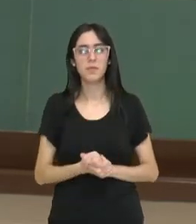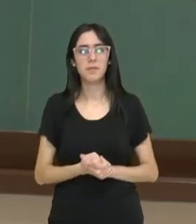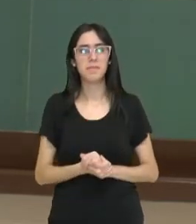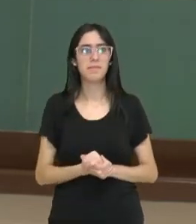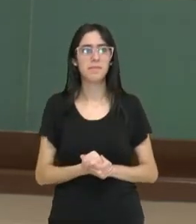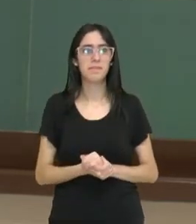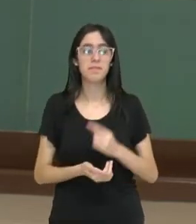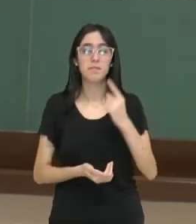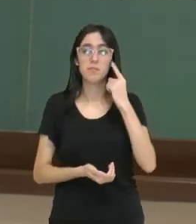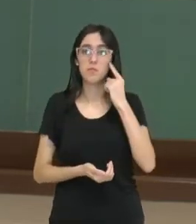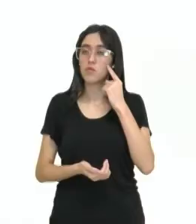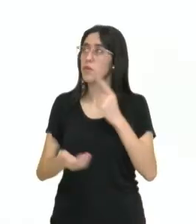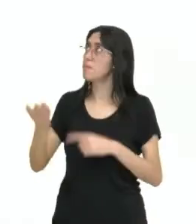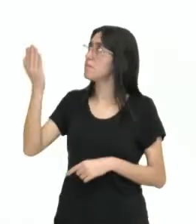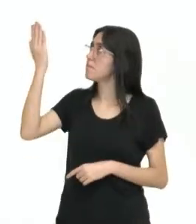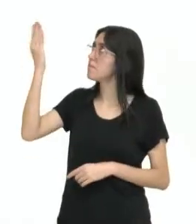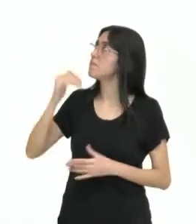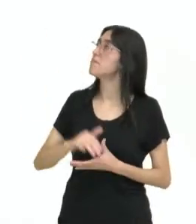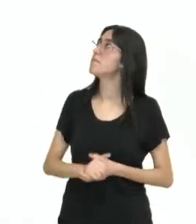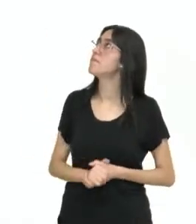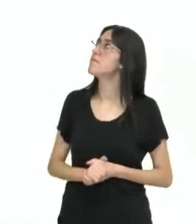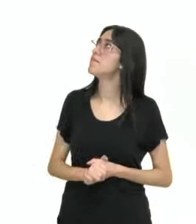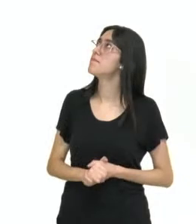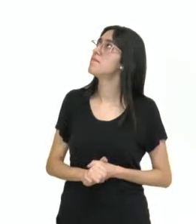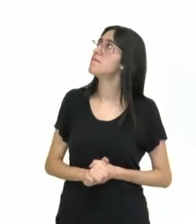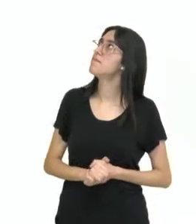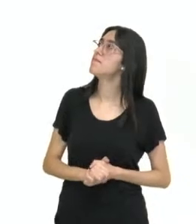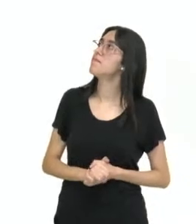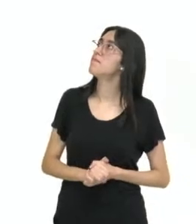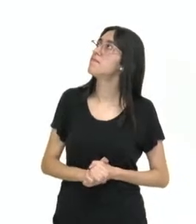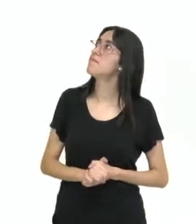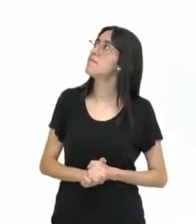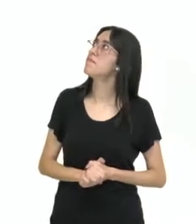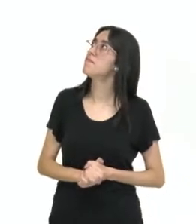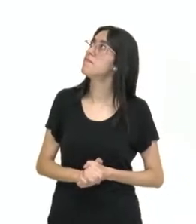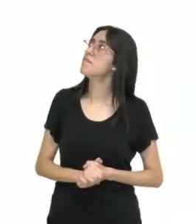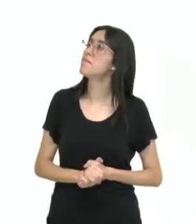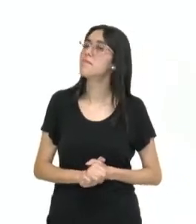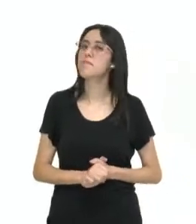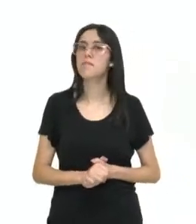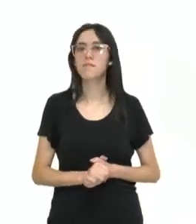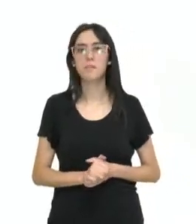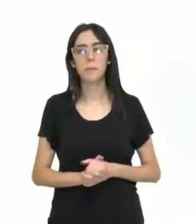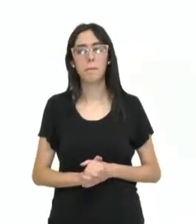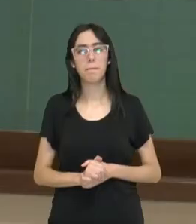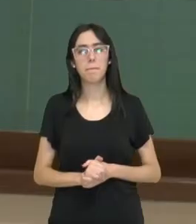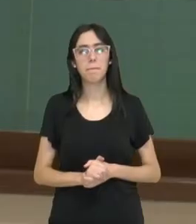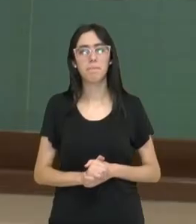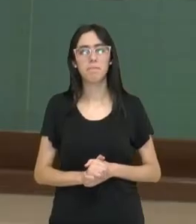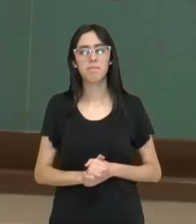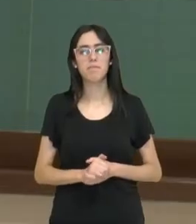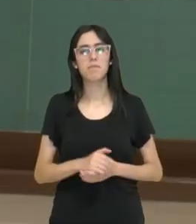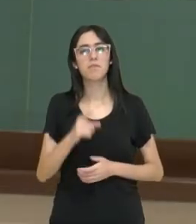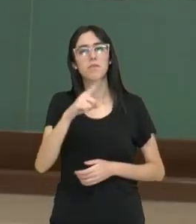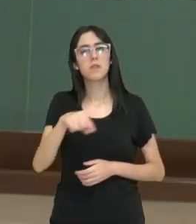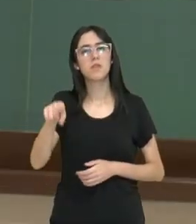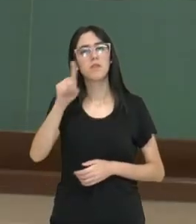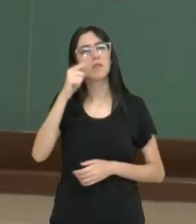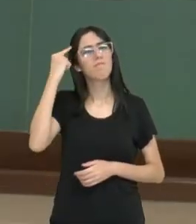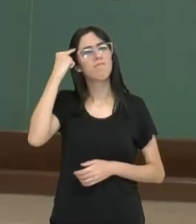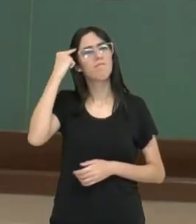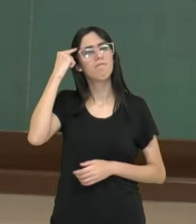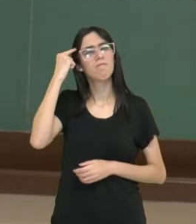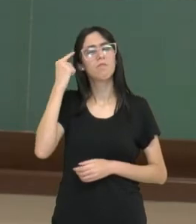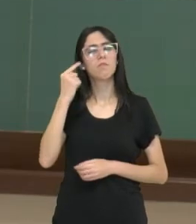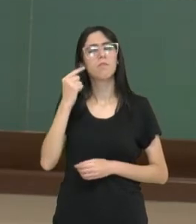Vamos analisar. Como os espanhóis são vistos por outros países? Que te parece? O que parece para vocês? Como